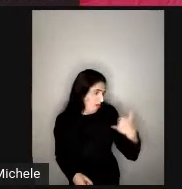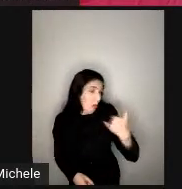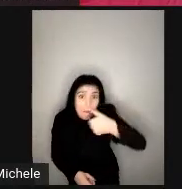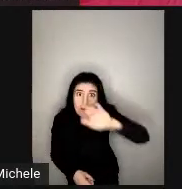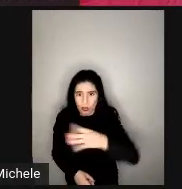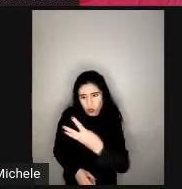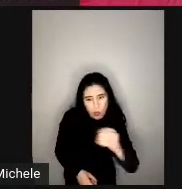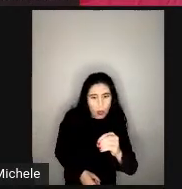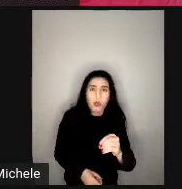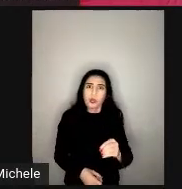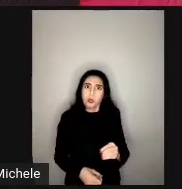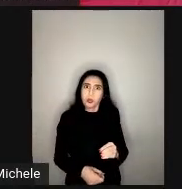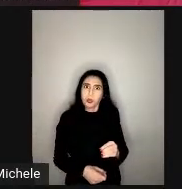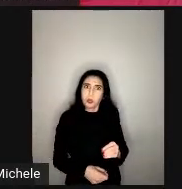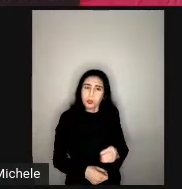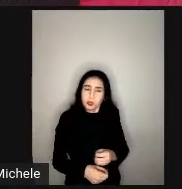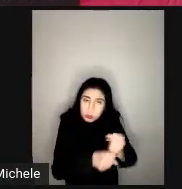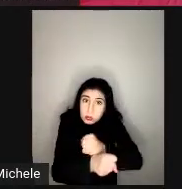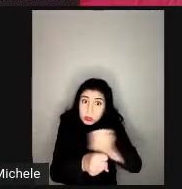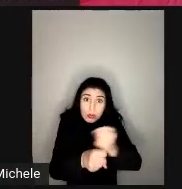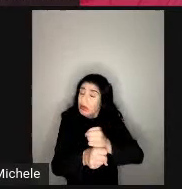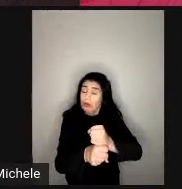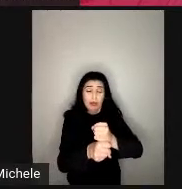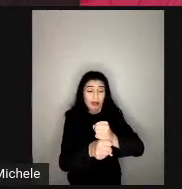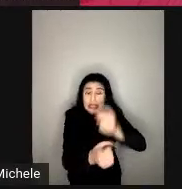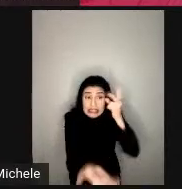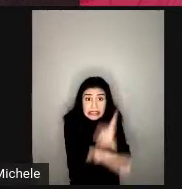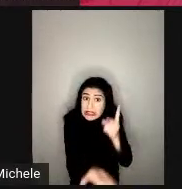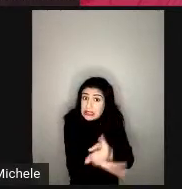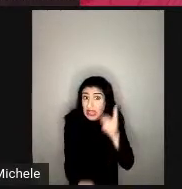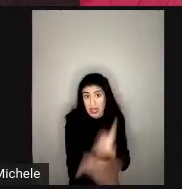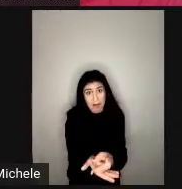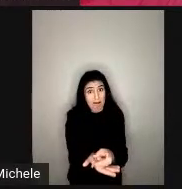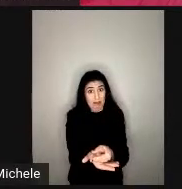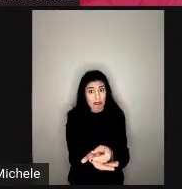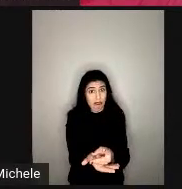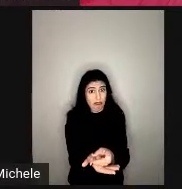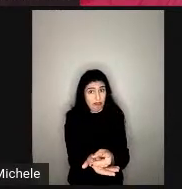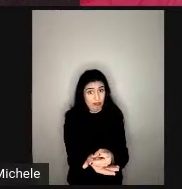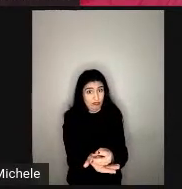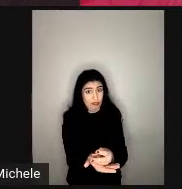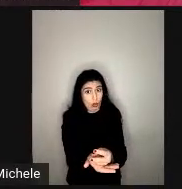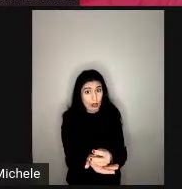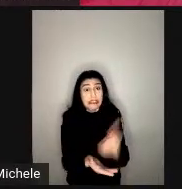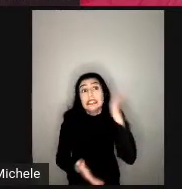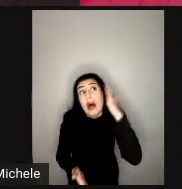anos, todo ano o preventivo, faça a mamografia.